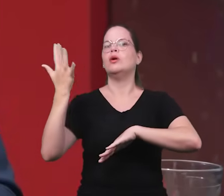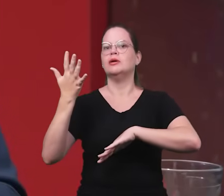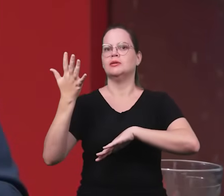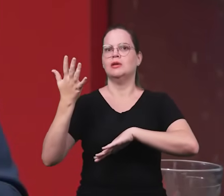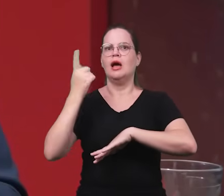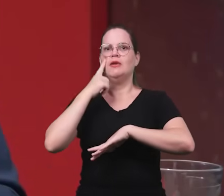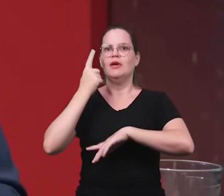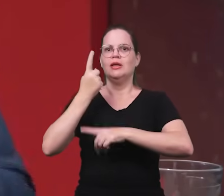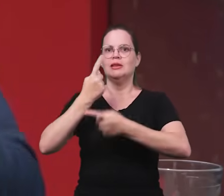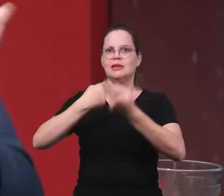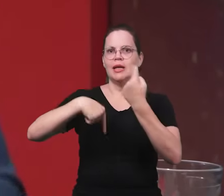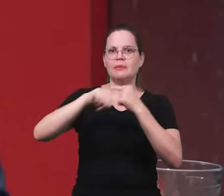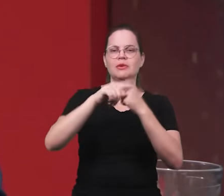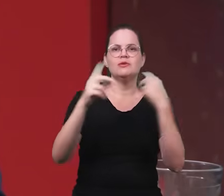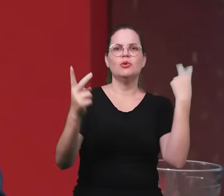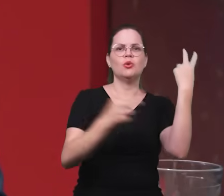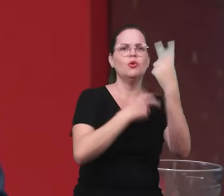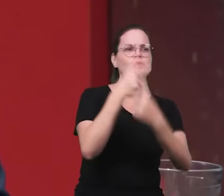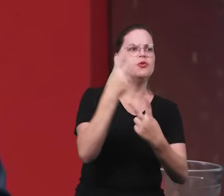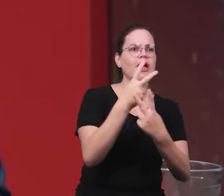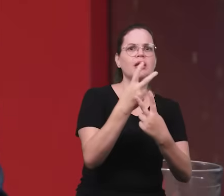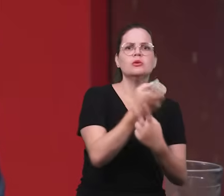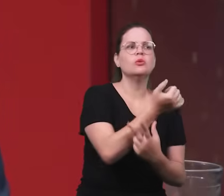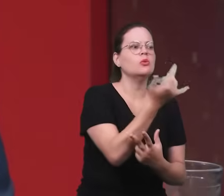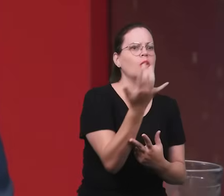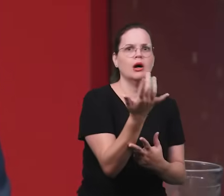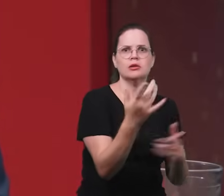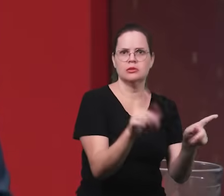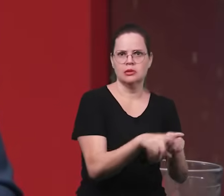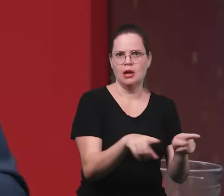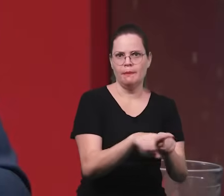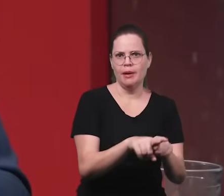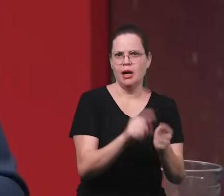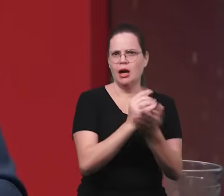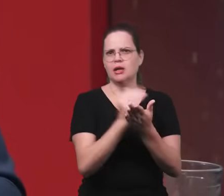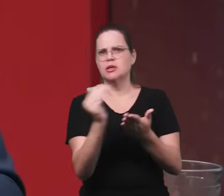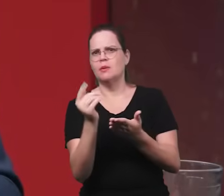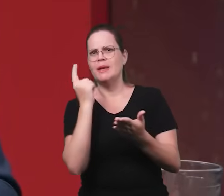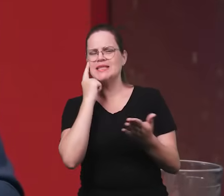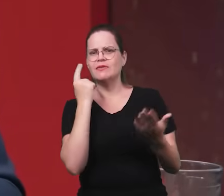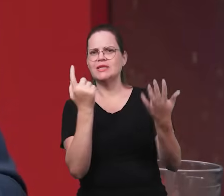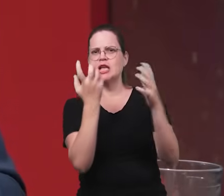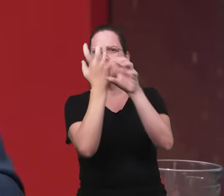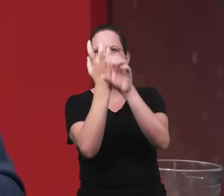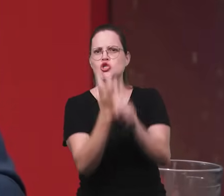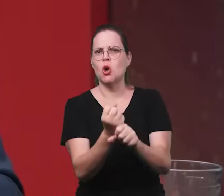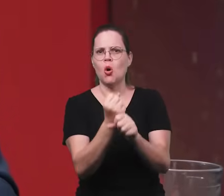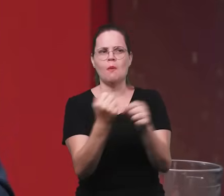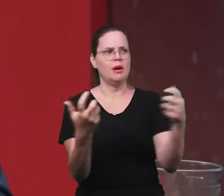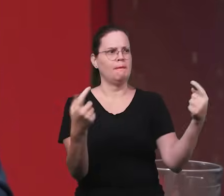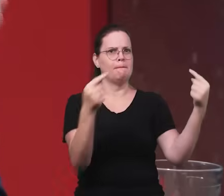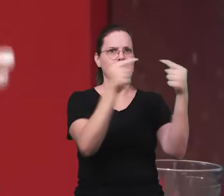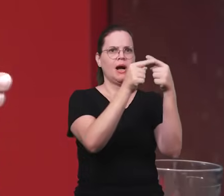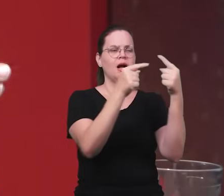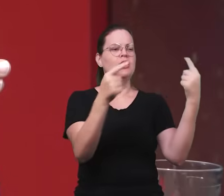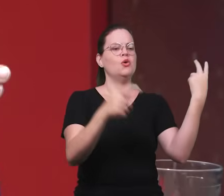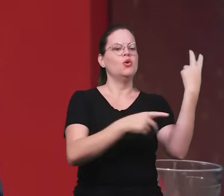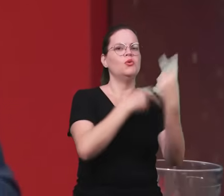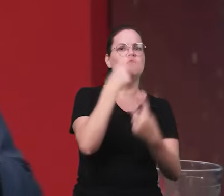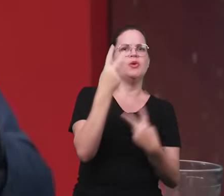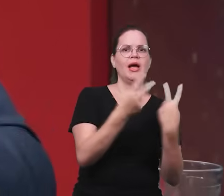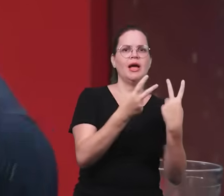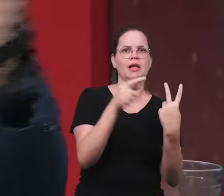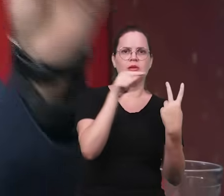convecção dos ventos. Então você começa a ter Relacionamento com os ventos. com o